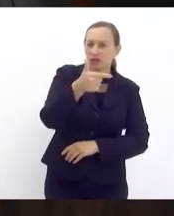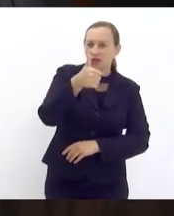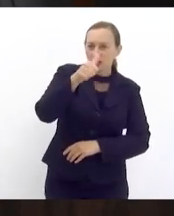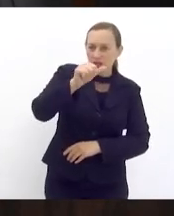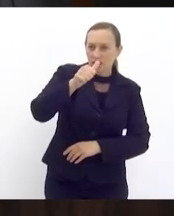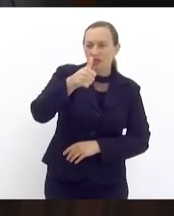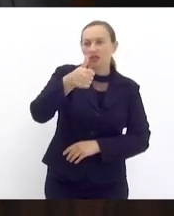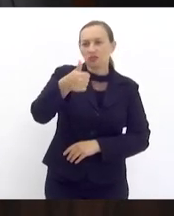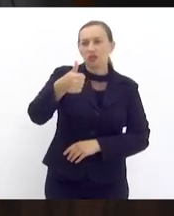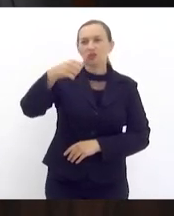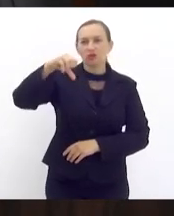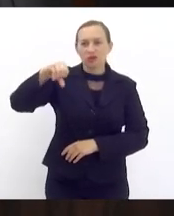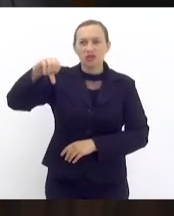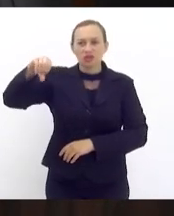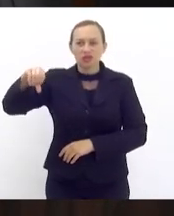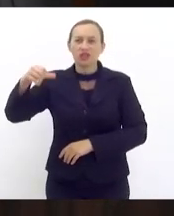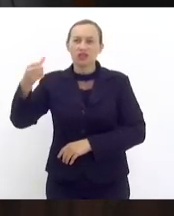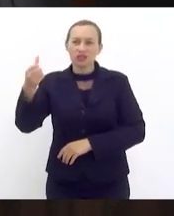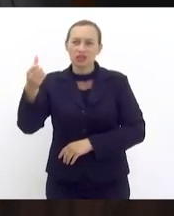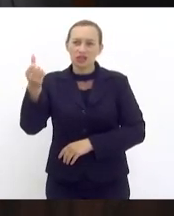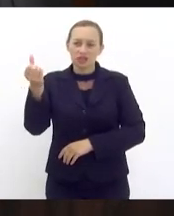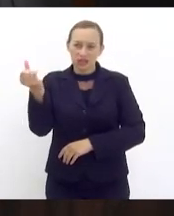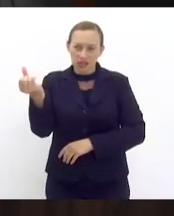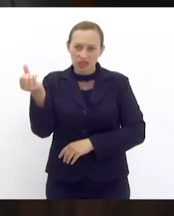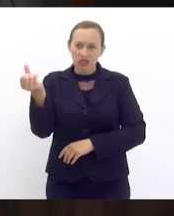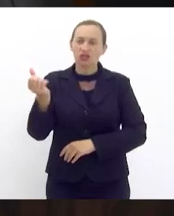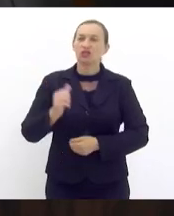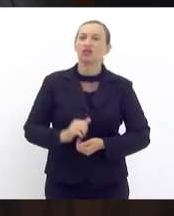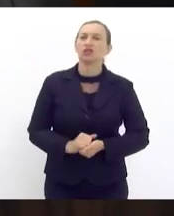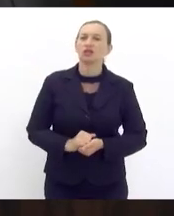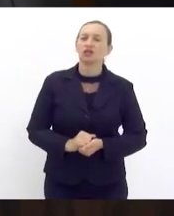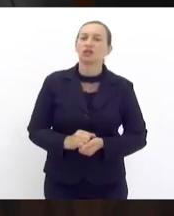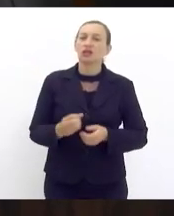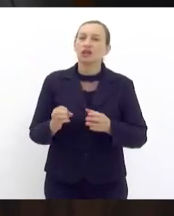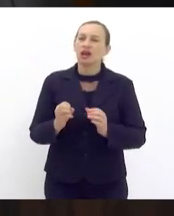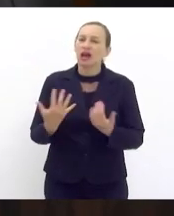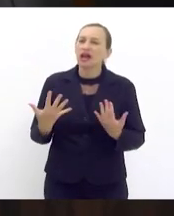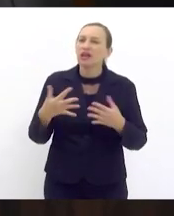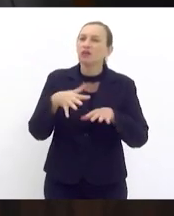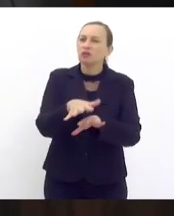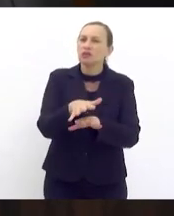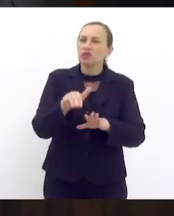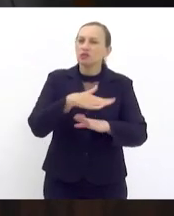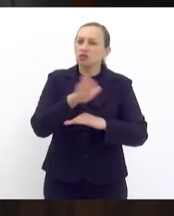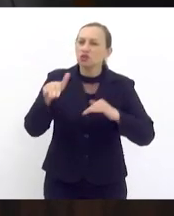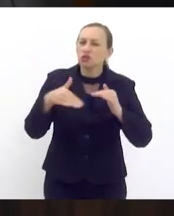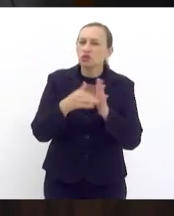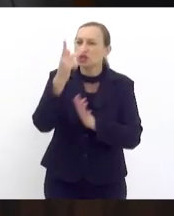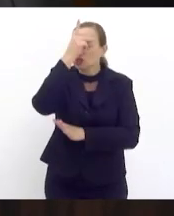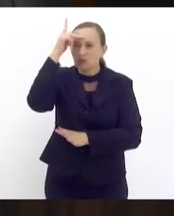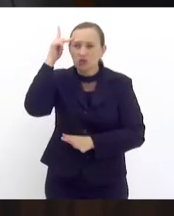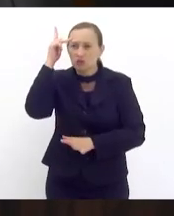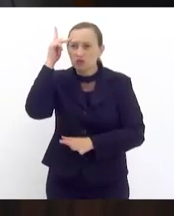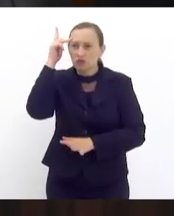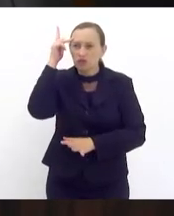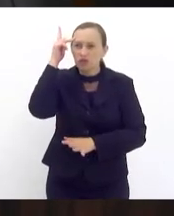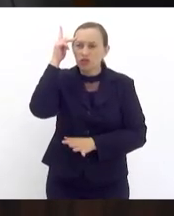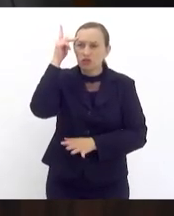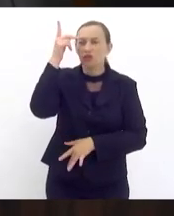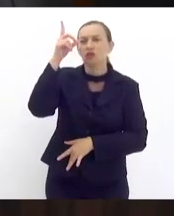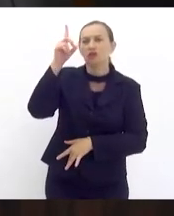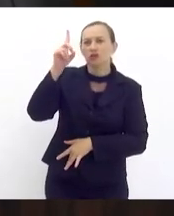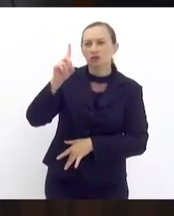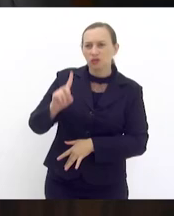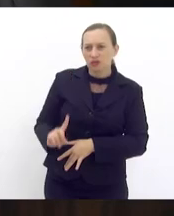1996 para dispor sobre a inclusão de todas as pessoas com